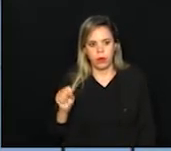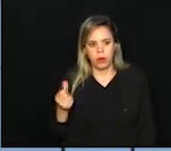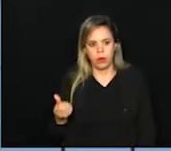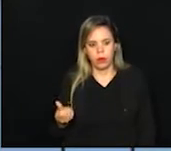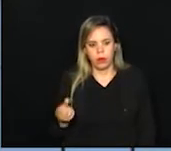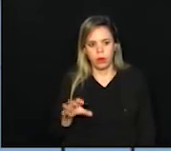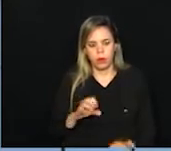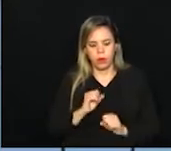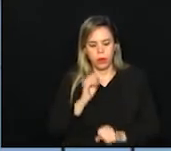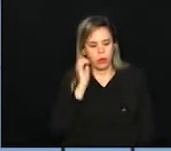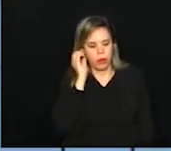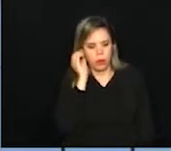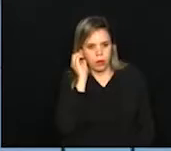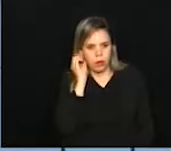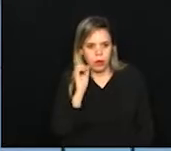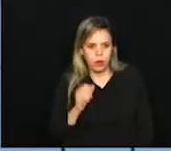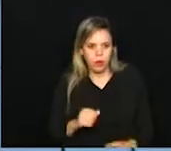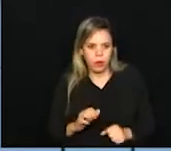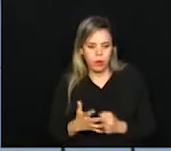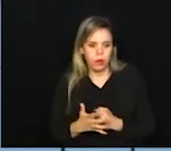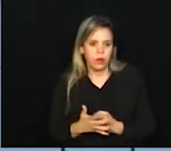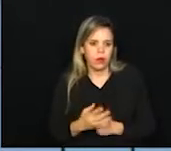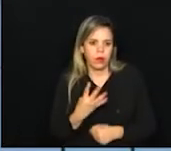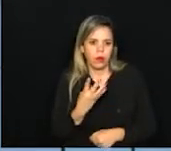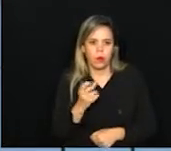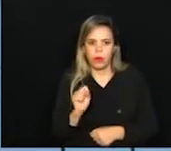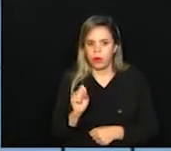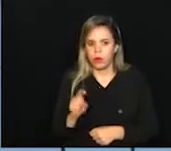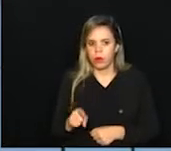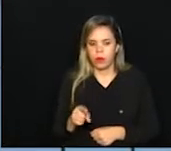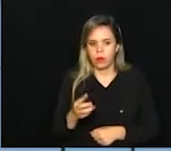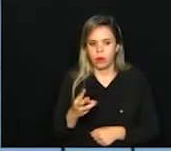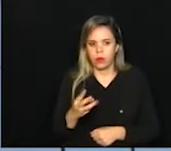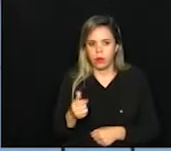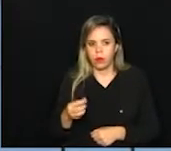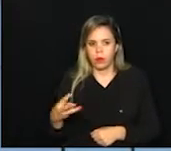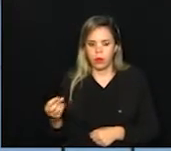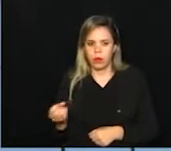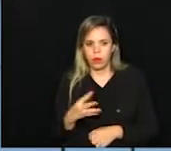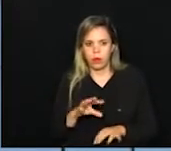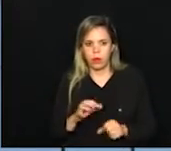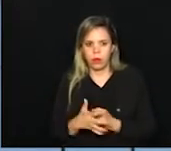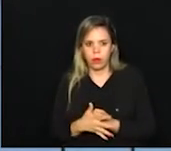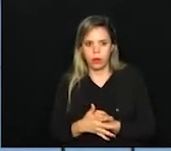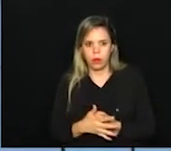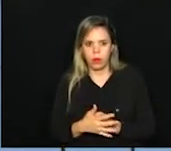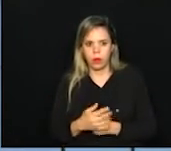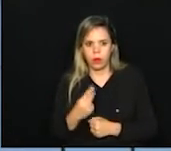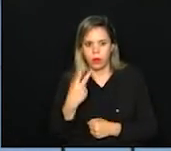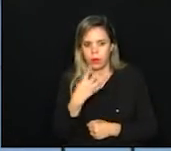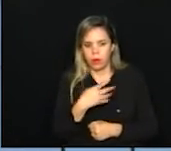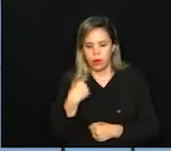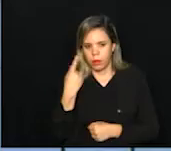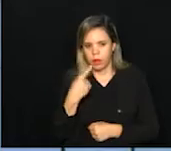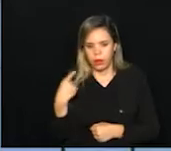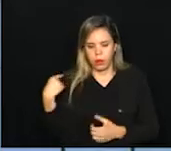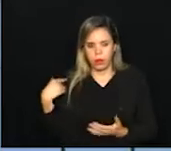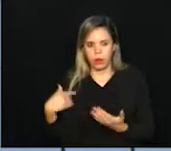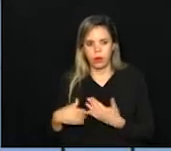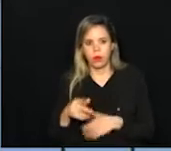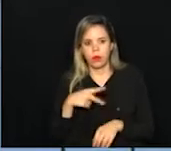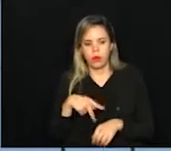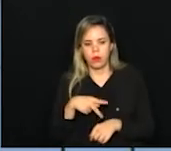19.797.086 casos da Covid-19. São 48.013 novos casos nas últimas 24 horas